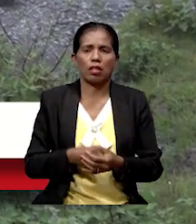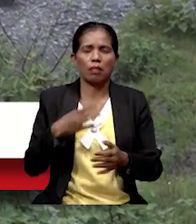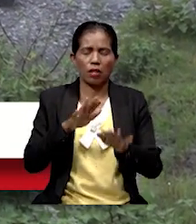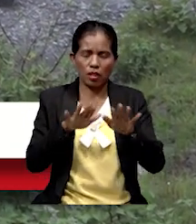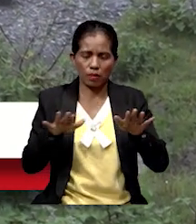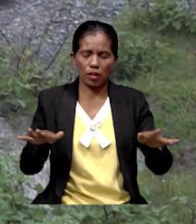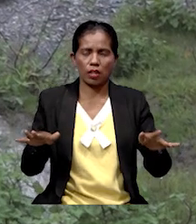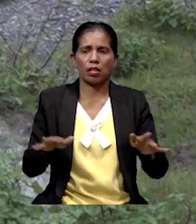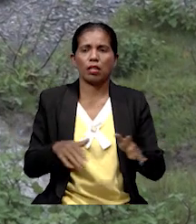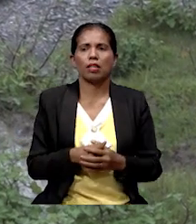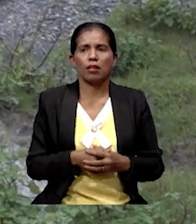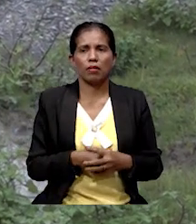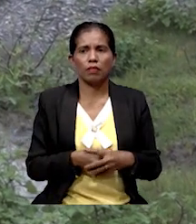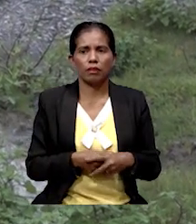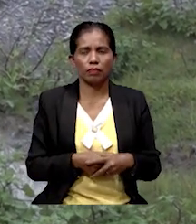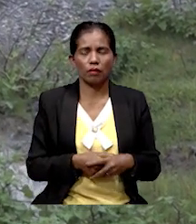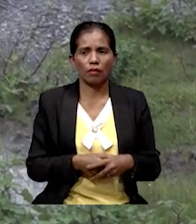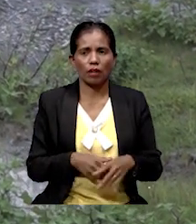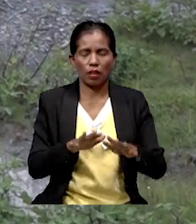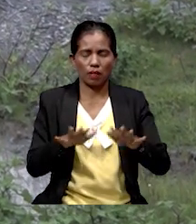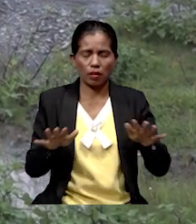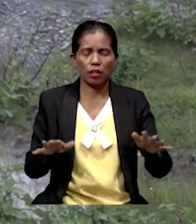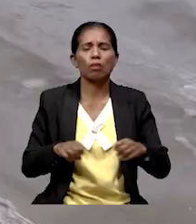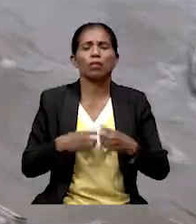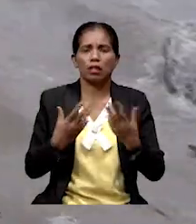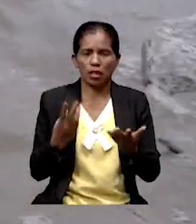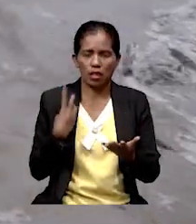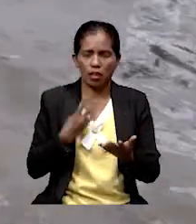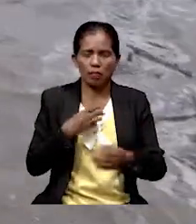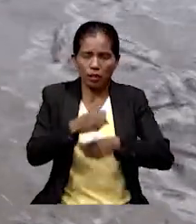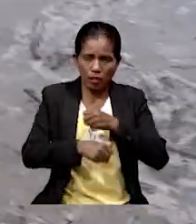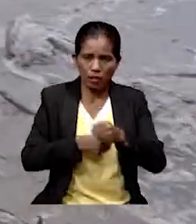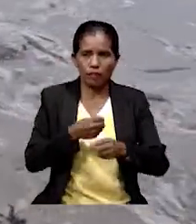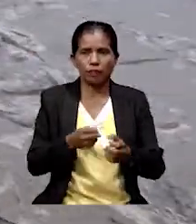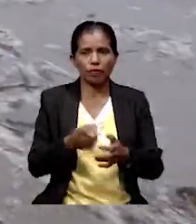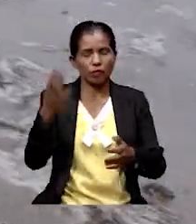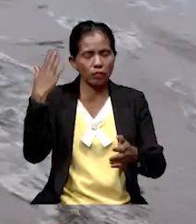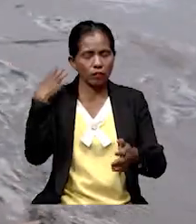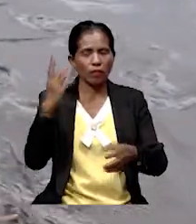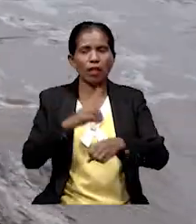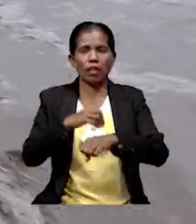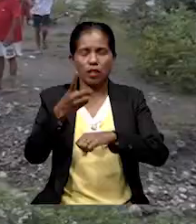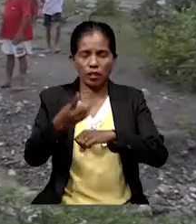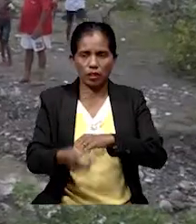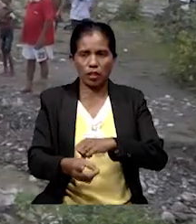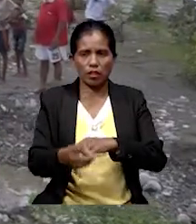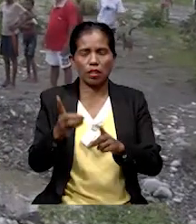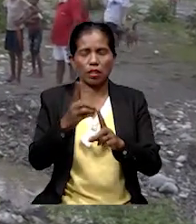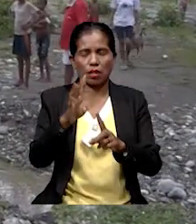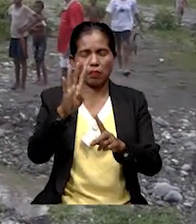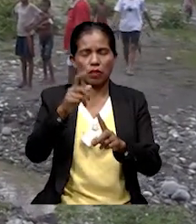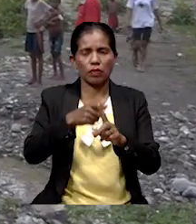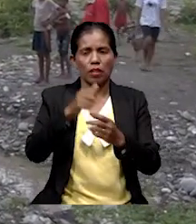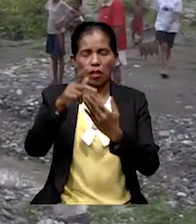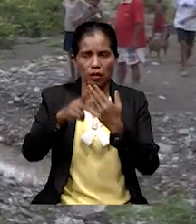anta nene hansa nene ami halusa. Antes ne desastre natural ne be akontesi halorong hatful abril tinan